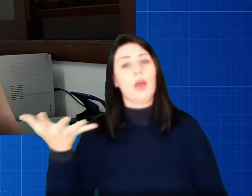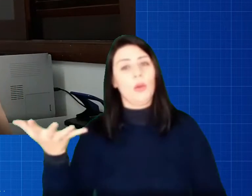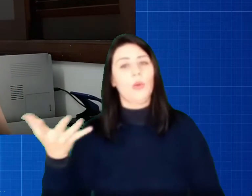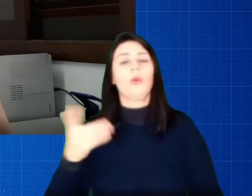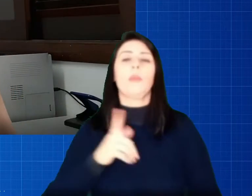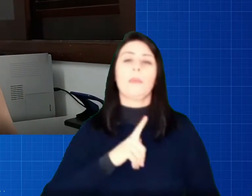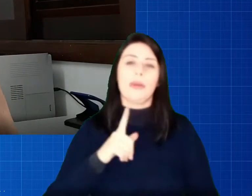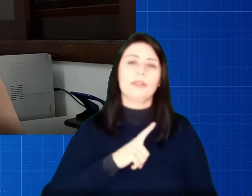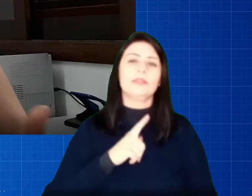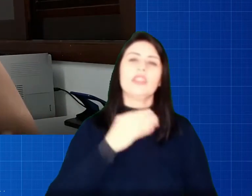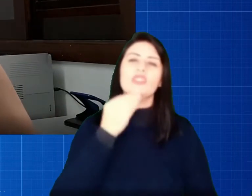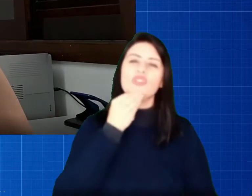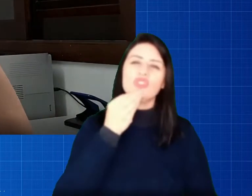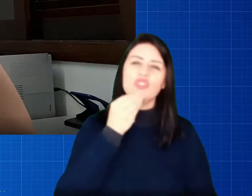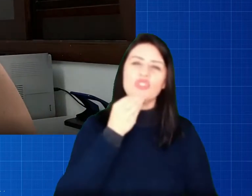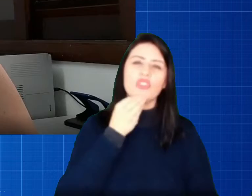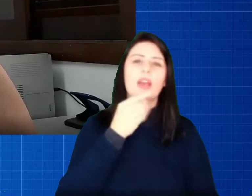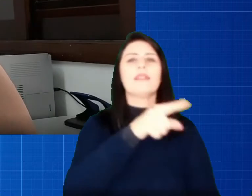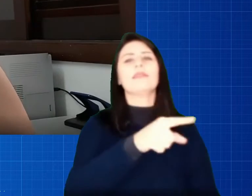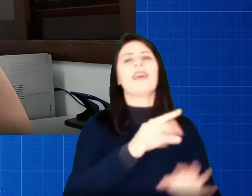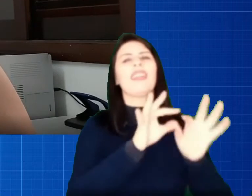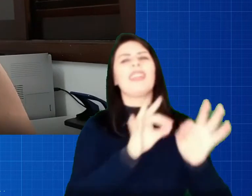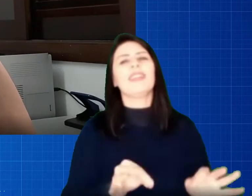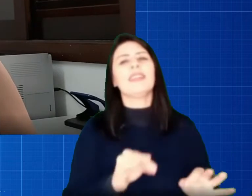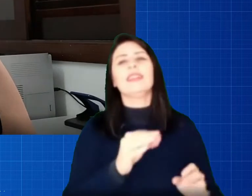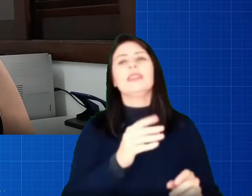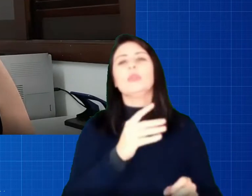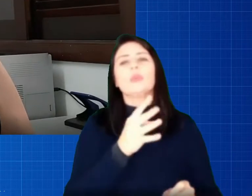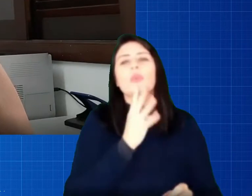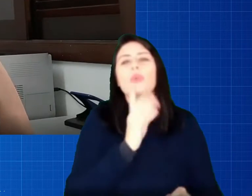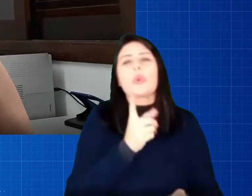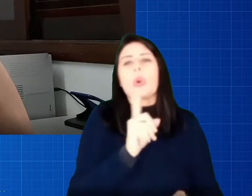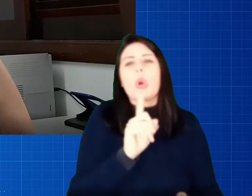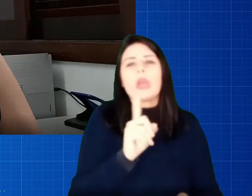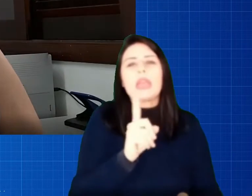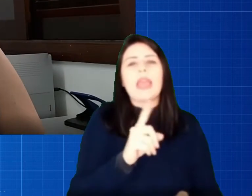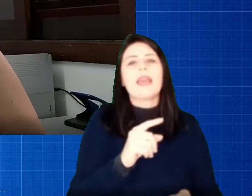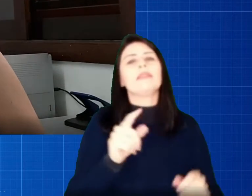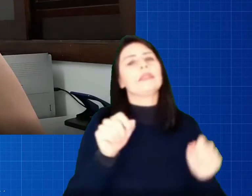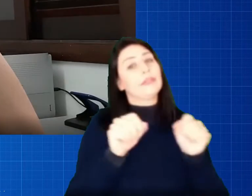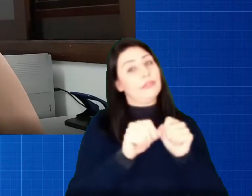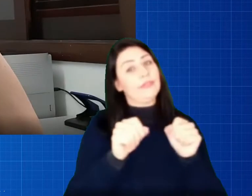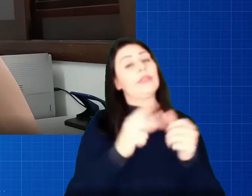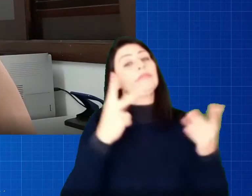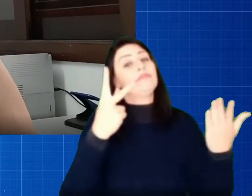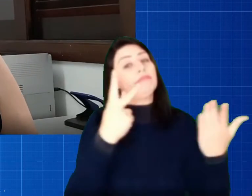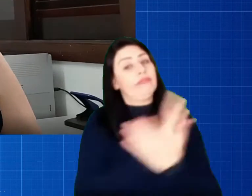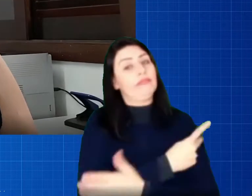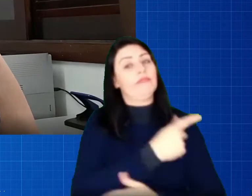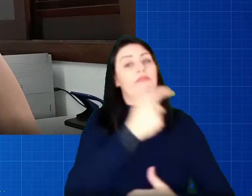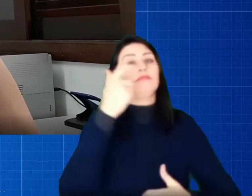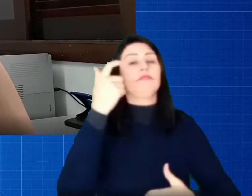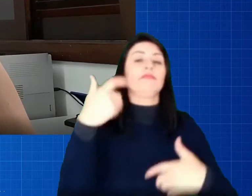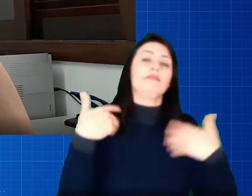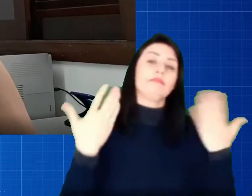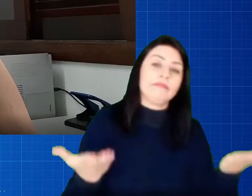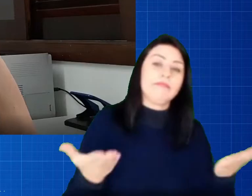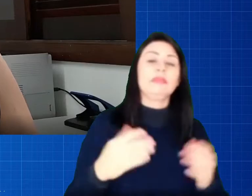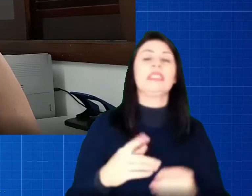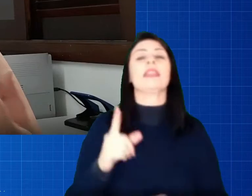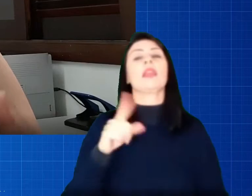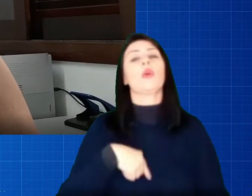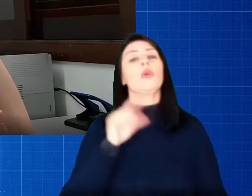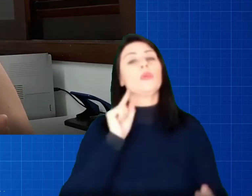mal intencionadas que aproveitam essa fragilidade, essa curiosidade para cometer abusos, né? Então,